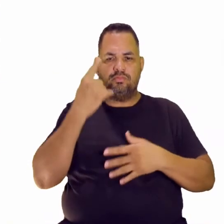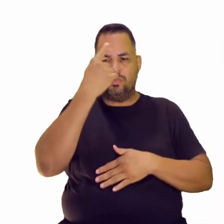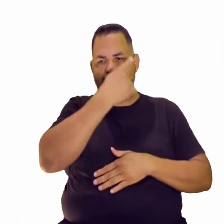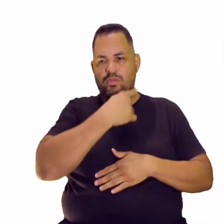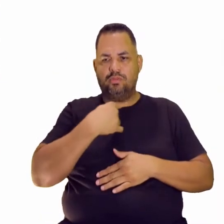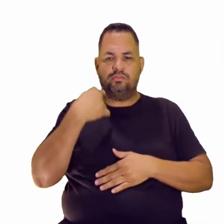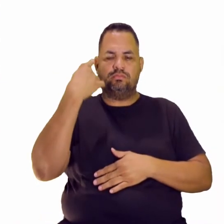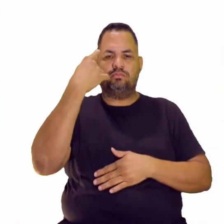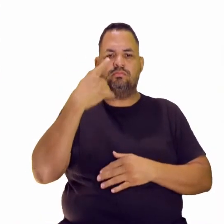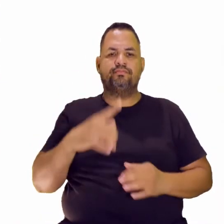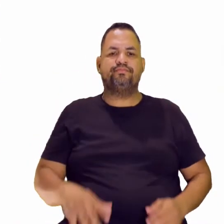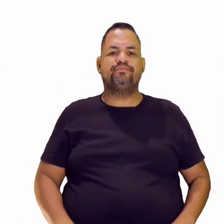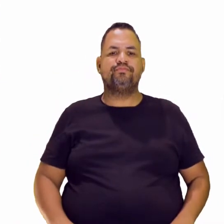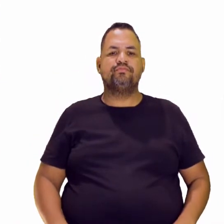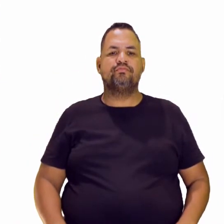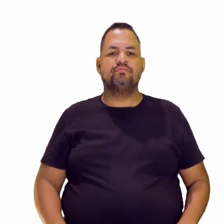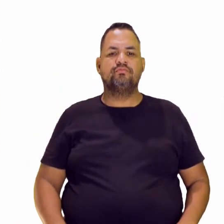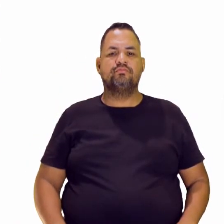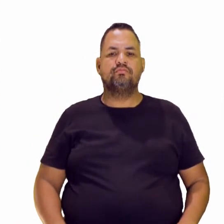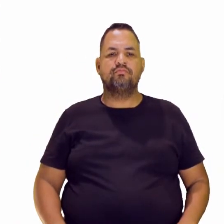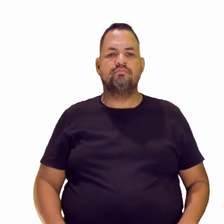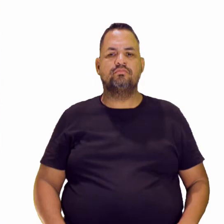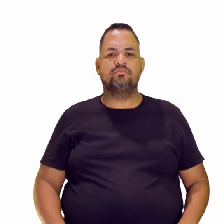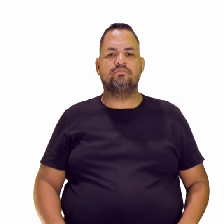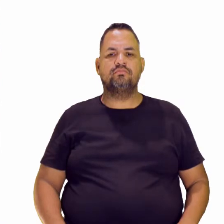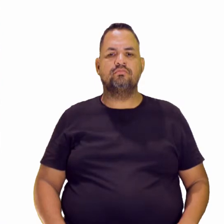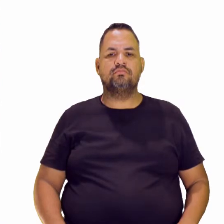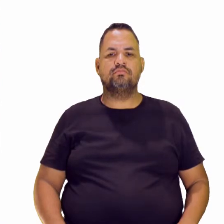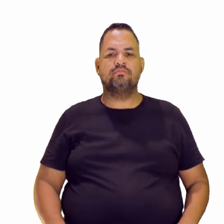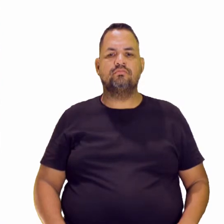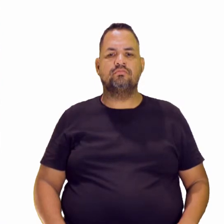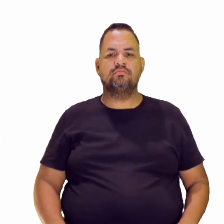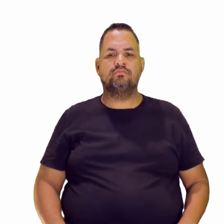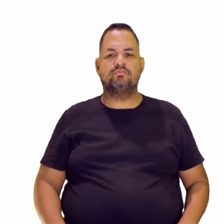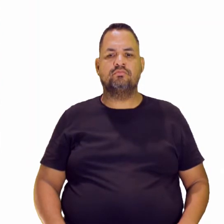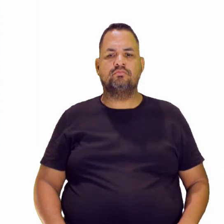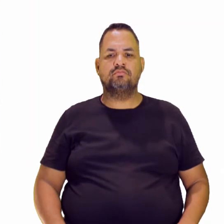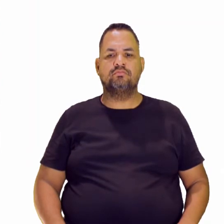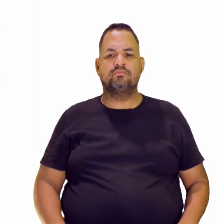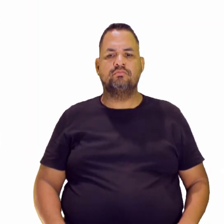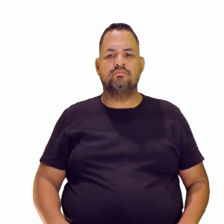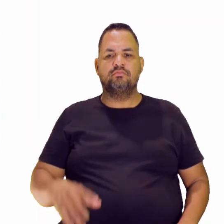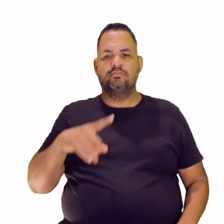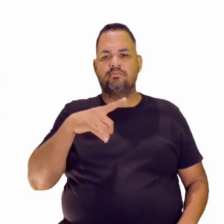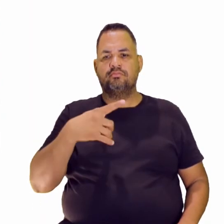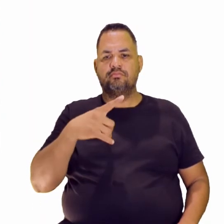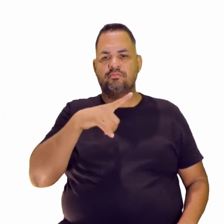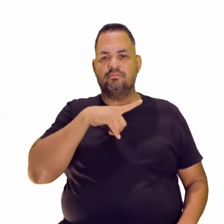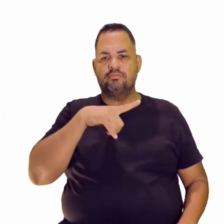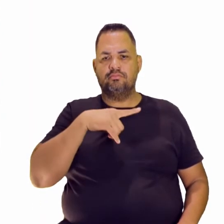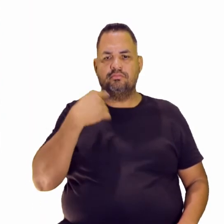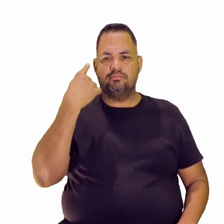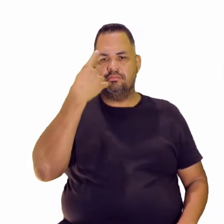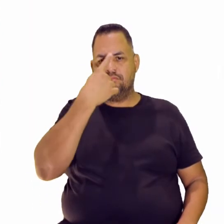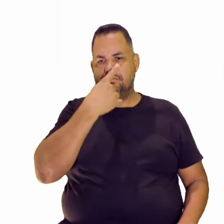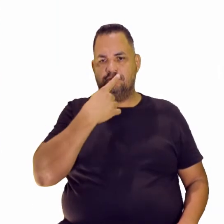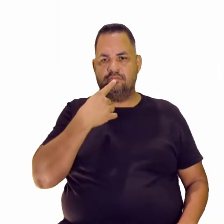rostos, né? Você veja aqui como Lazar Segal, os rostos são um pouco